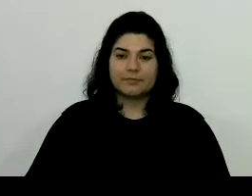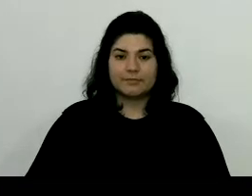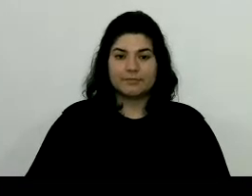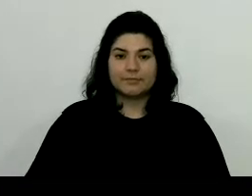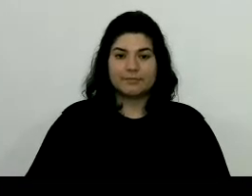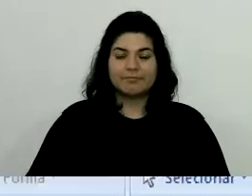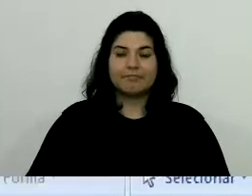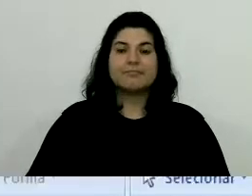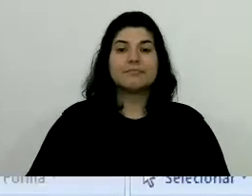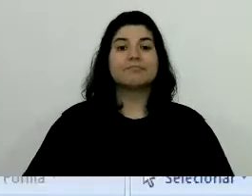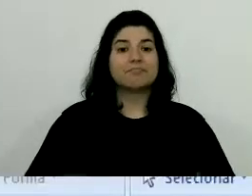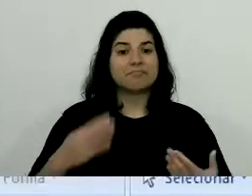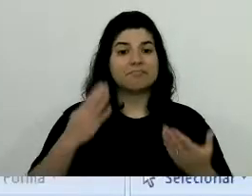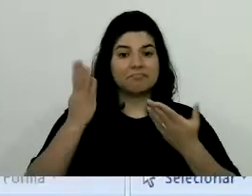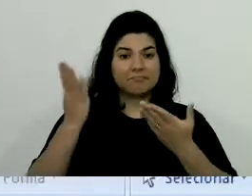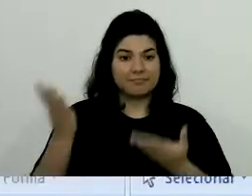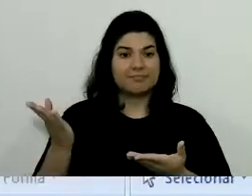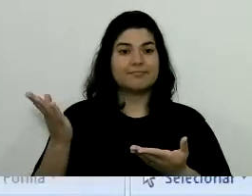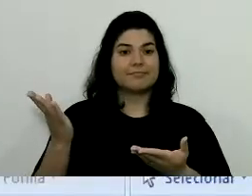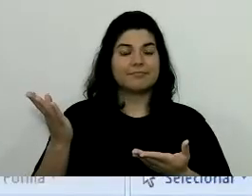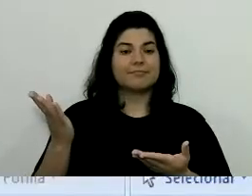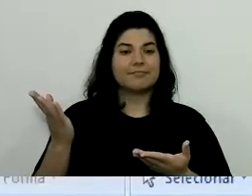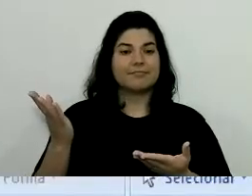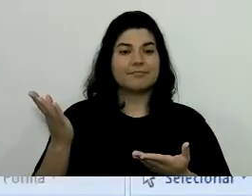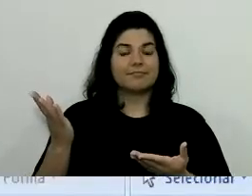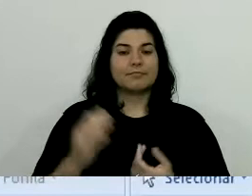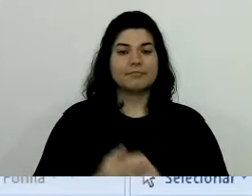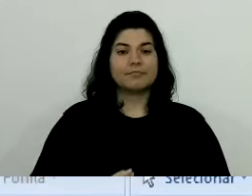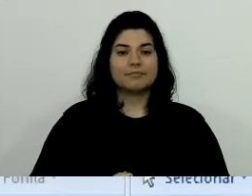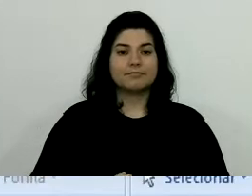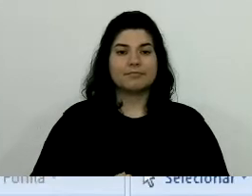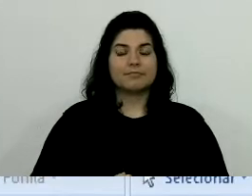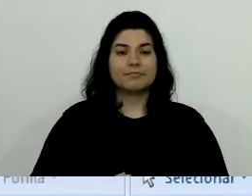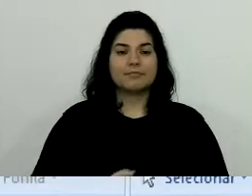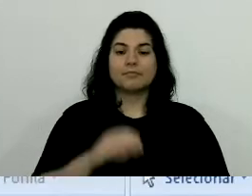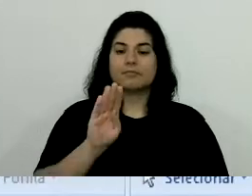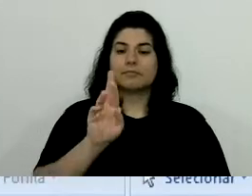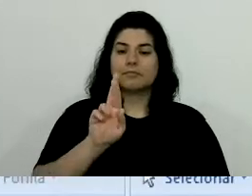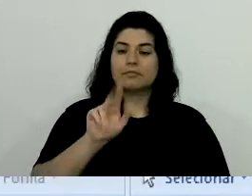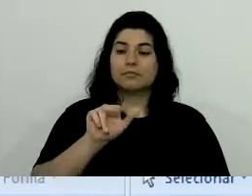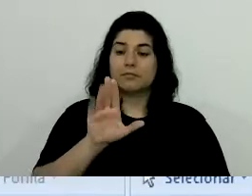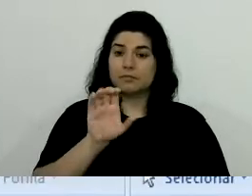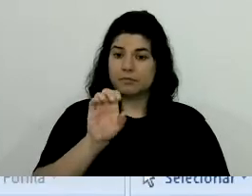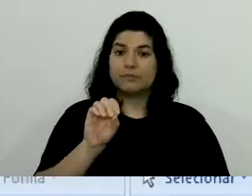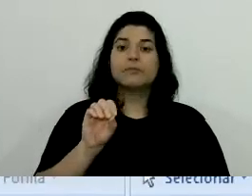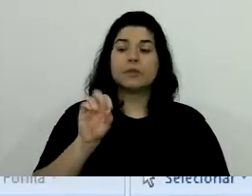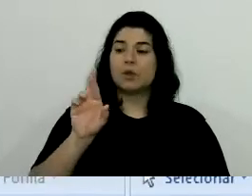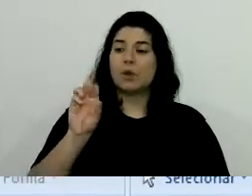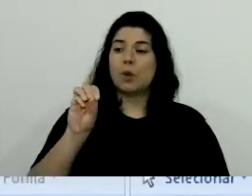Passo, então, a palavra para o Bruno Roma, que nos ajuda